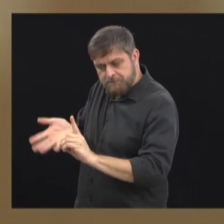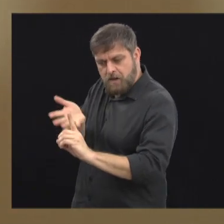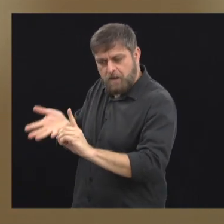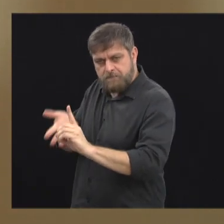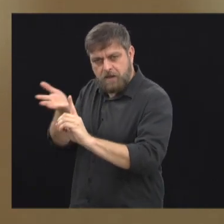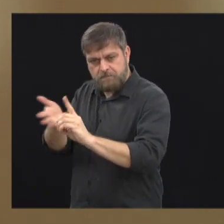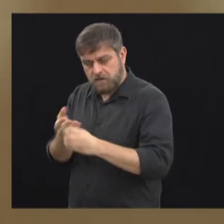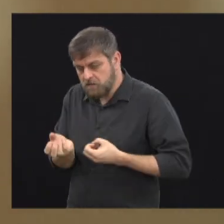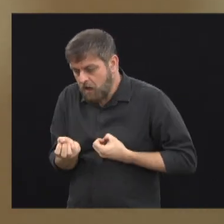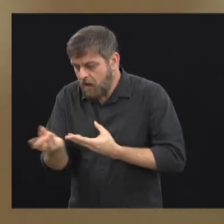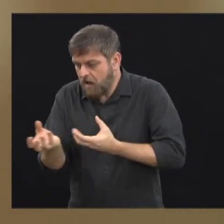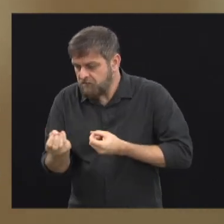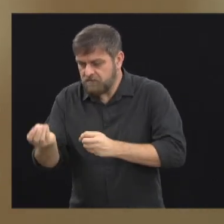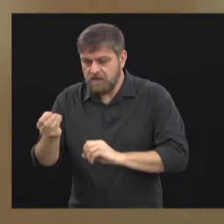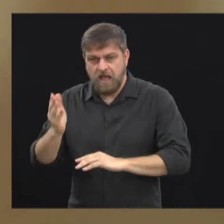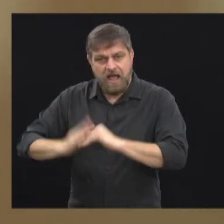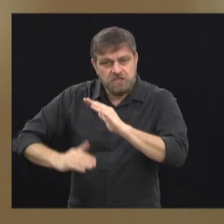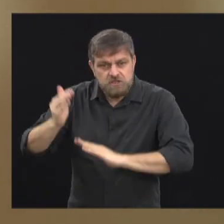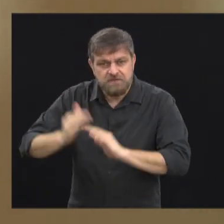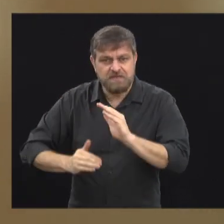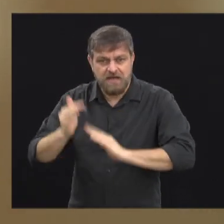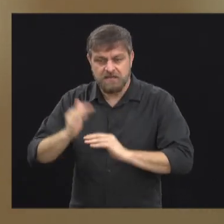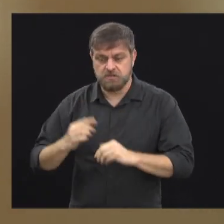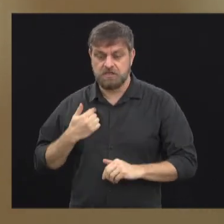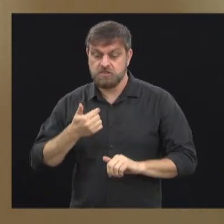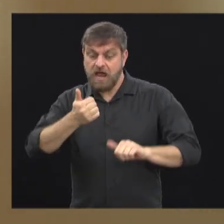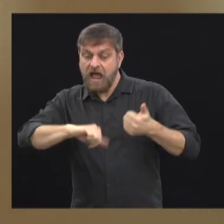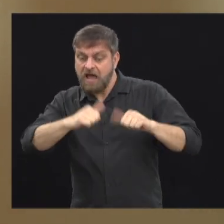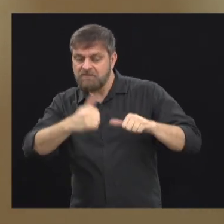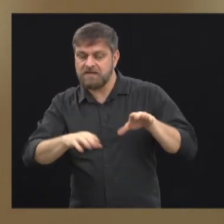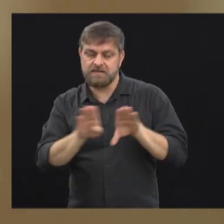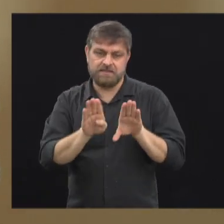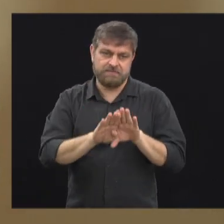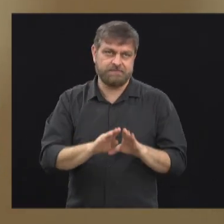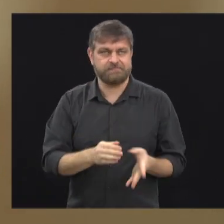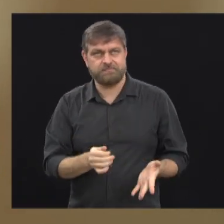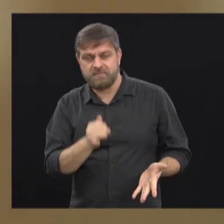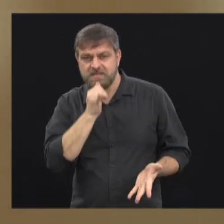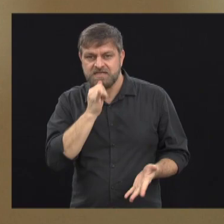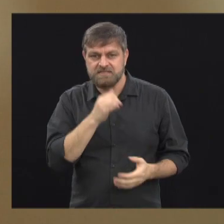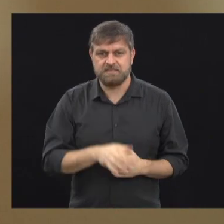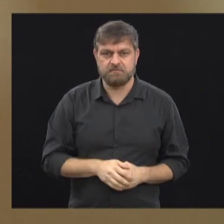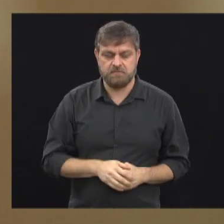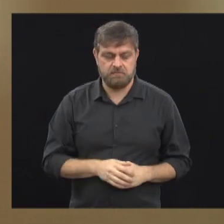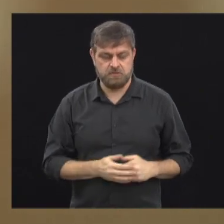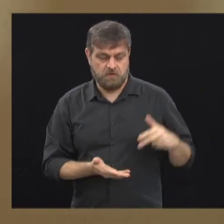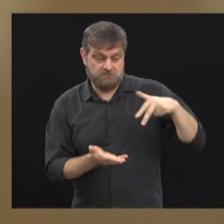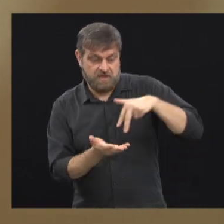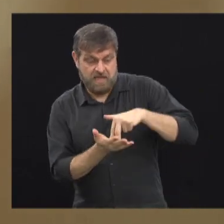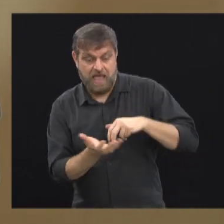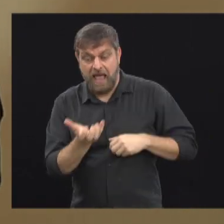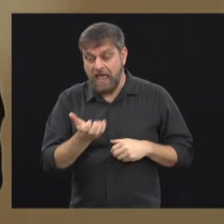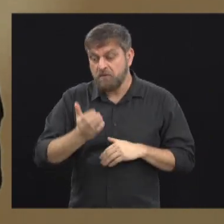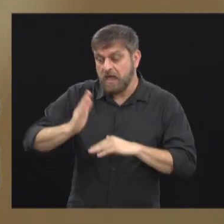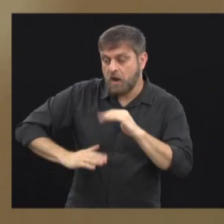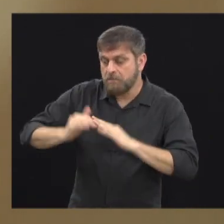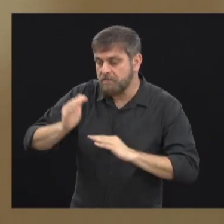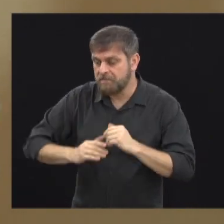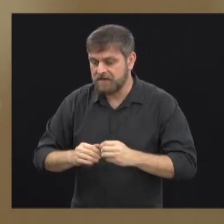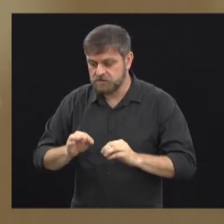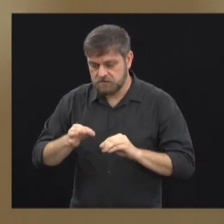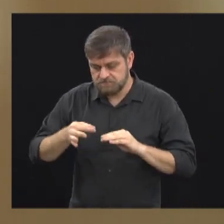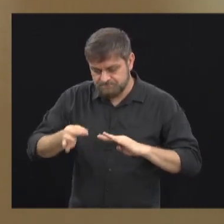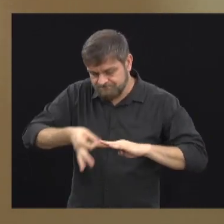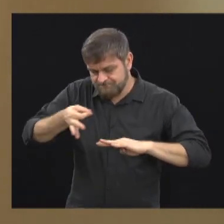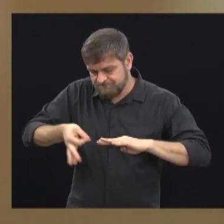para oferecer atividades. A gente avalia também, porque às vezes eles trazem, eu posso fazer uma atividade de